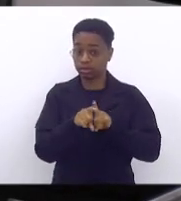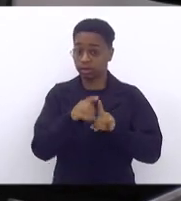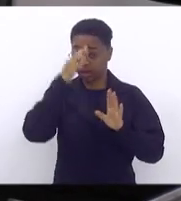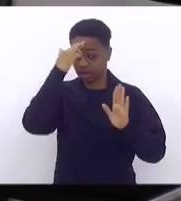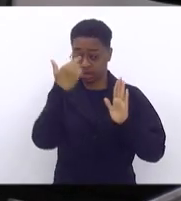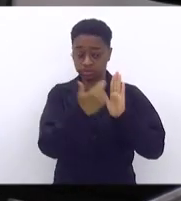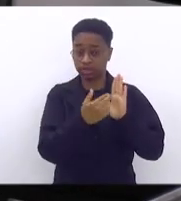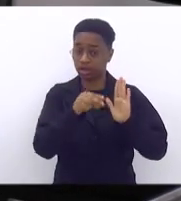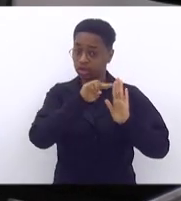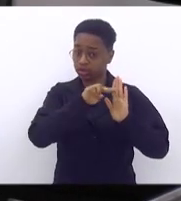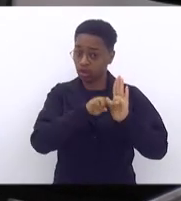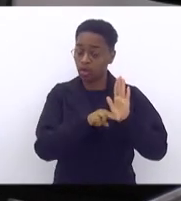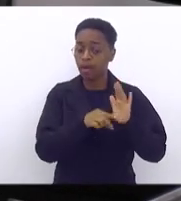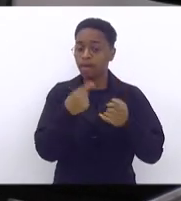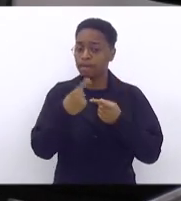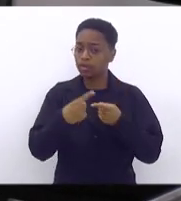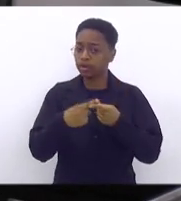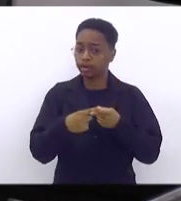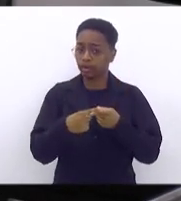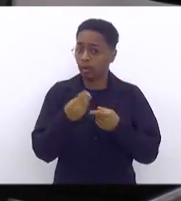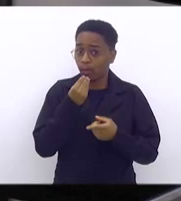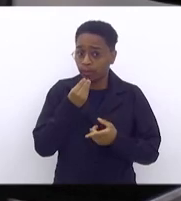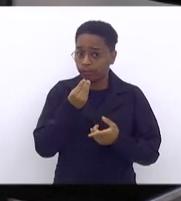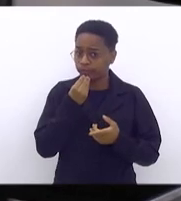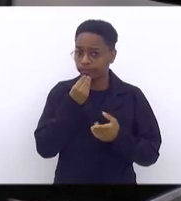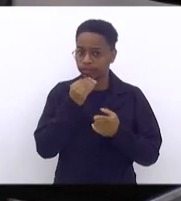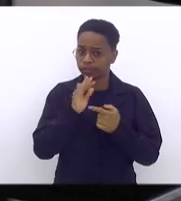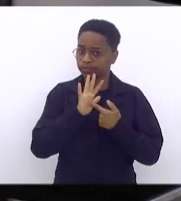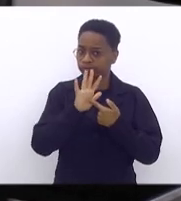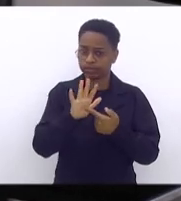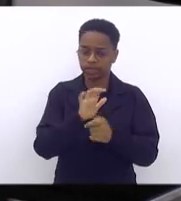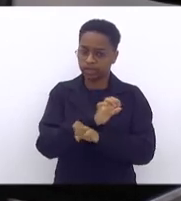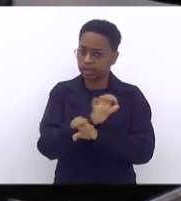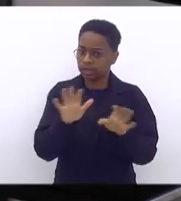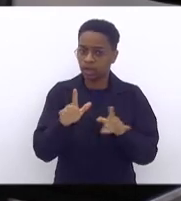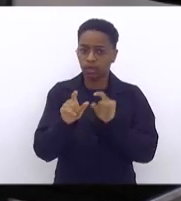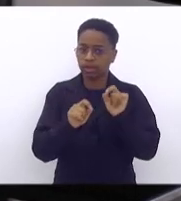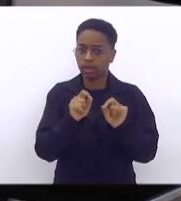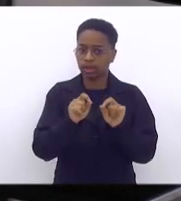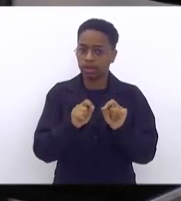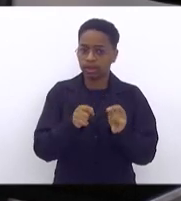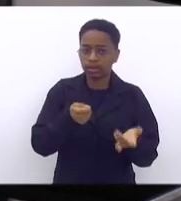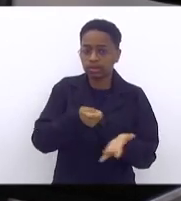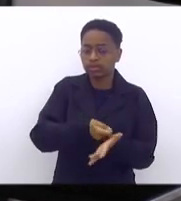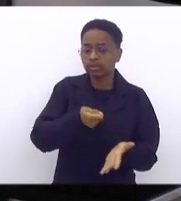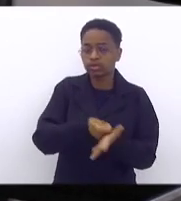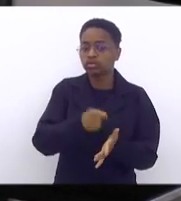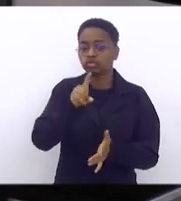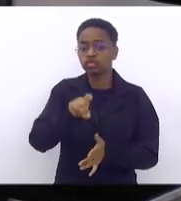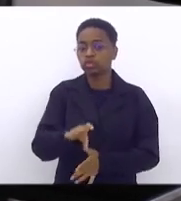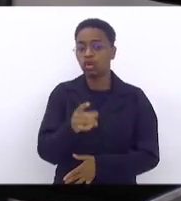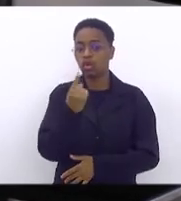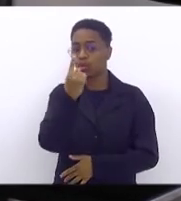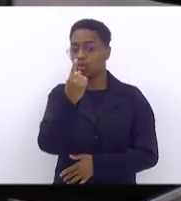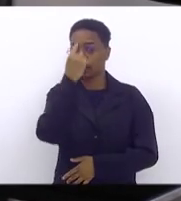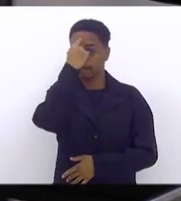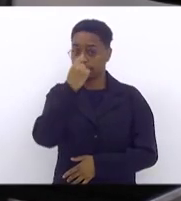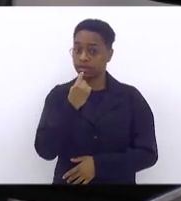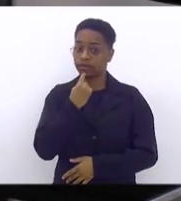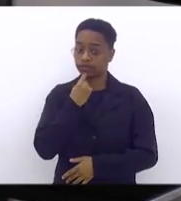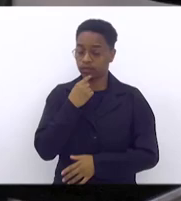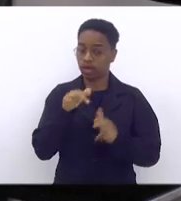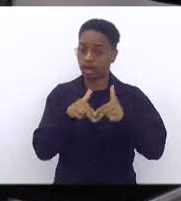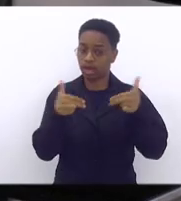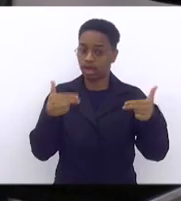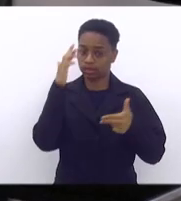normas, que claramente, não é, são aplicadas para um perfil